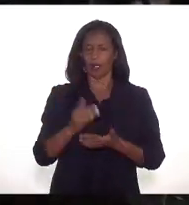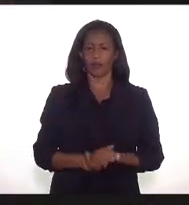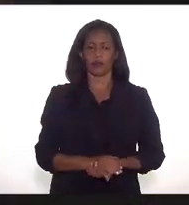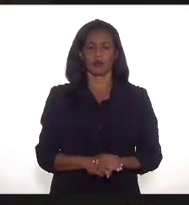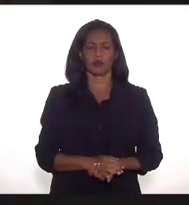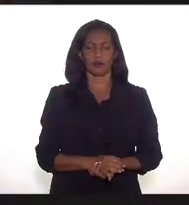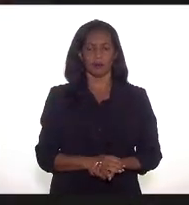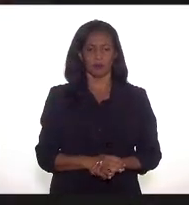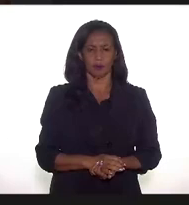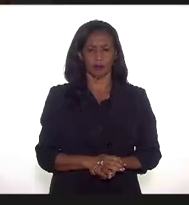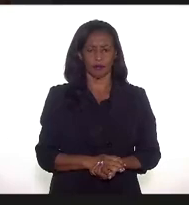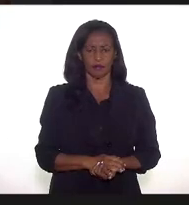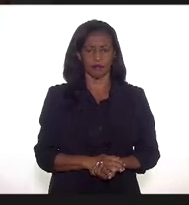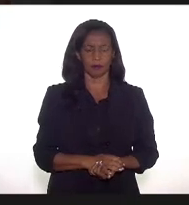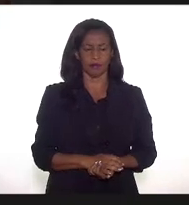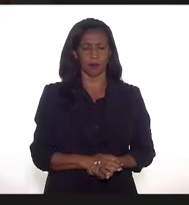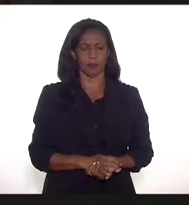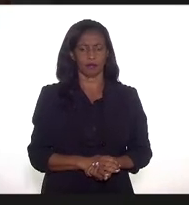Zamit.